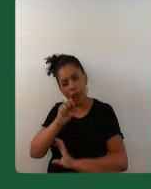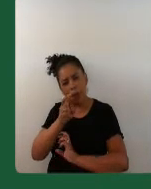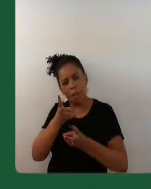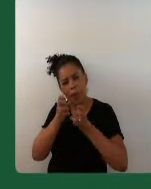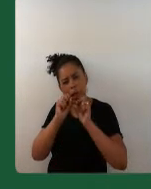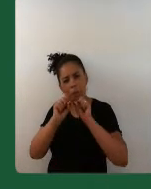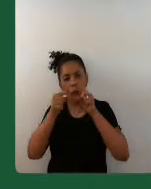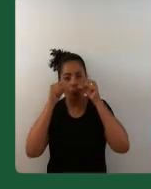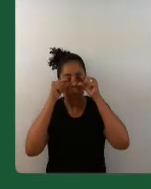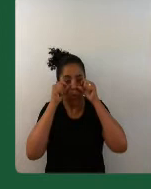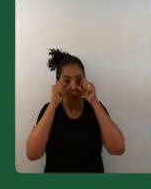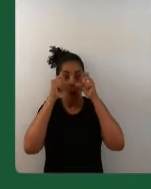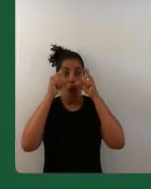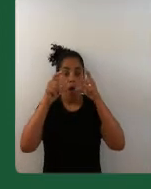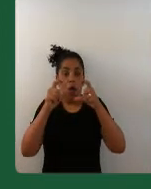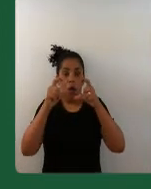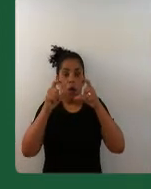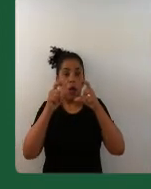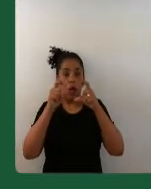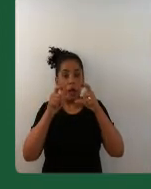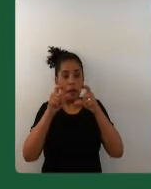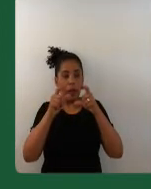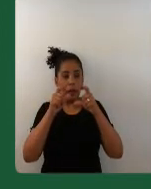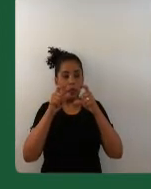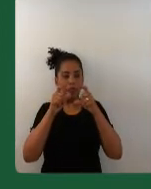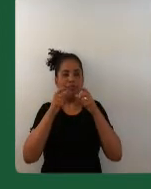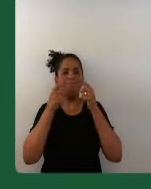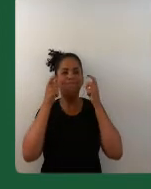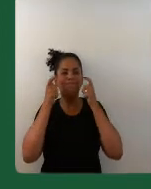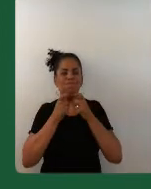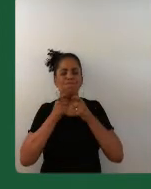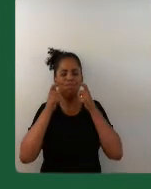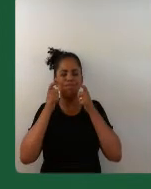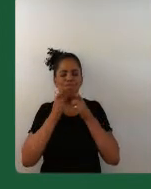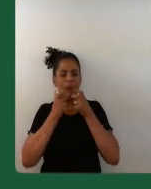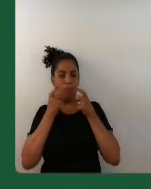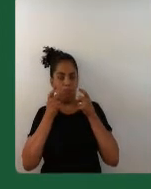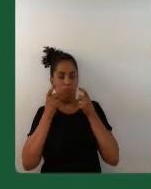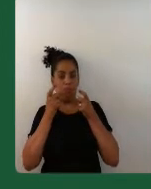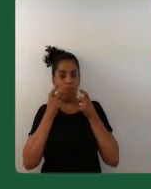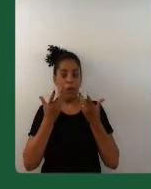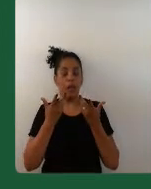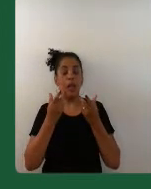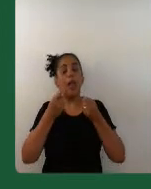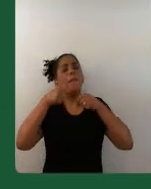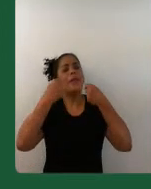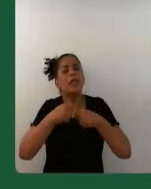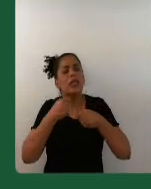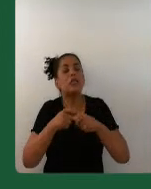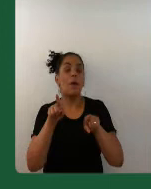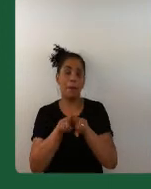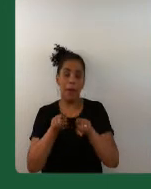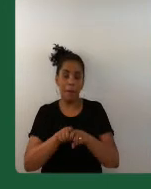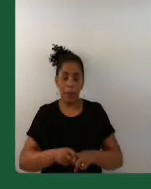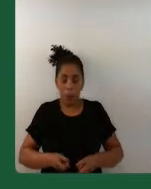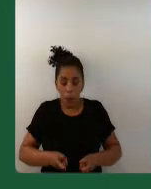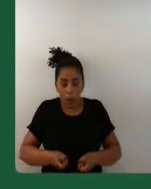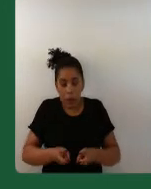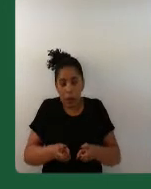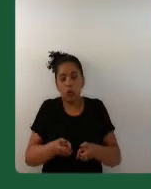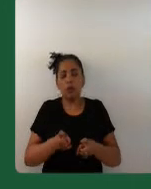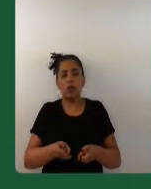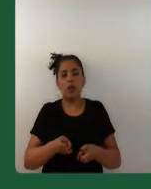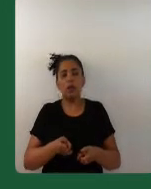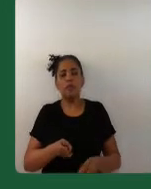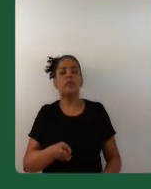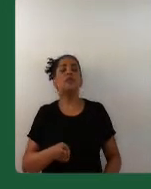olhos saltados, o terço médio da face retruído, e isso é necessário, uma cirurgia que a